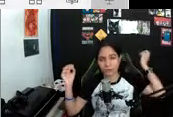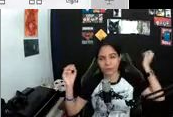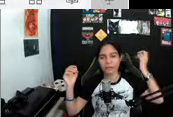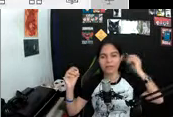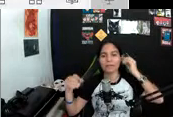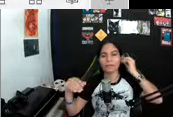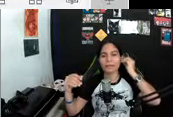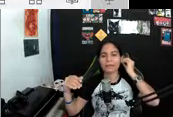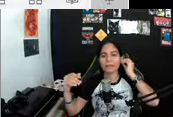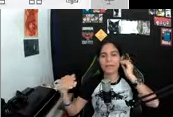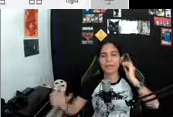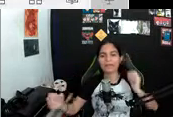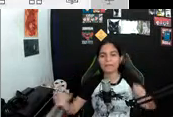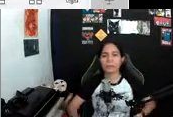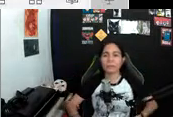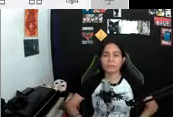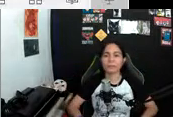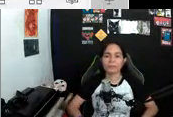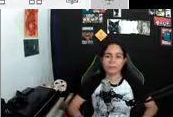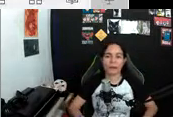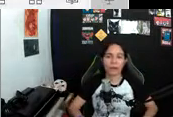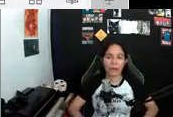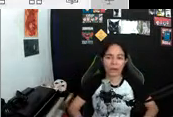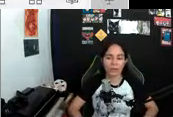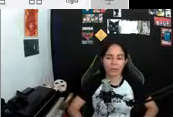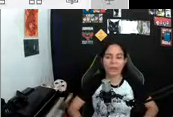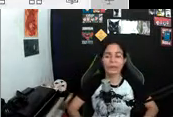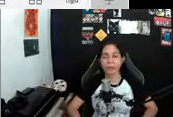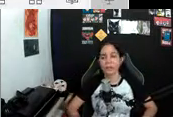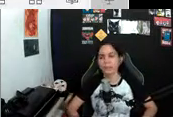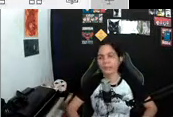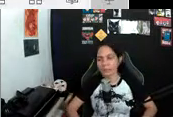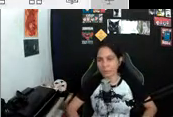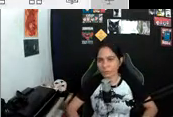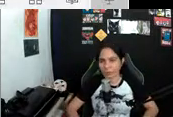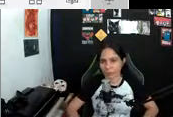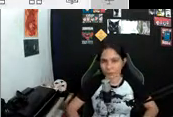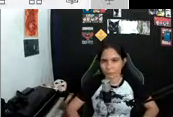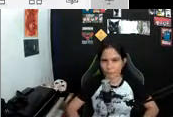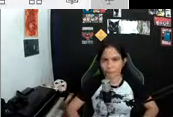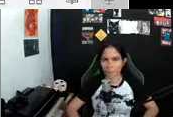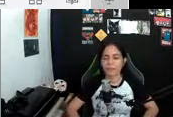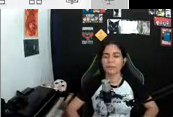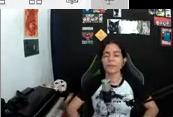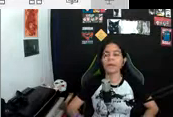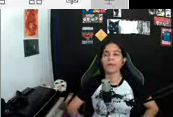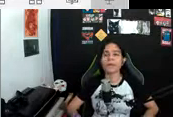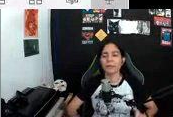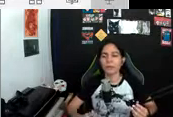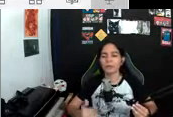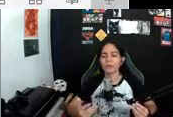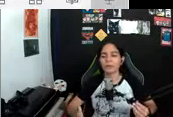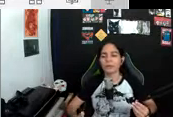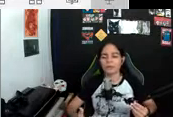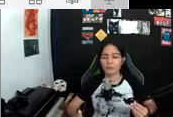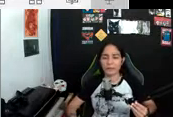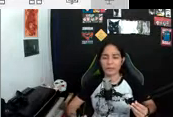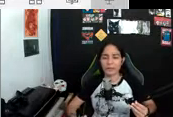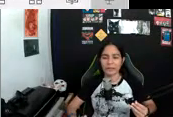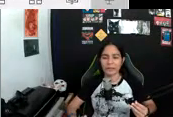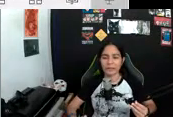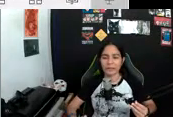da justificativa para as regras propostas pela moral e pelo direito. Então, a gente já